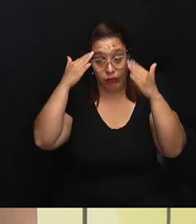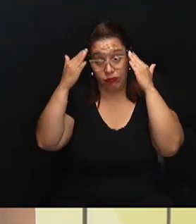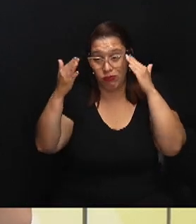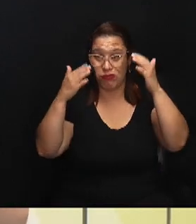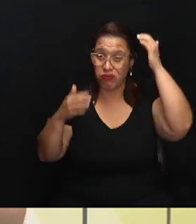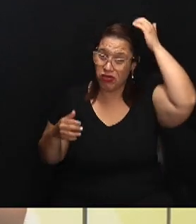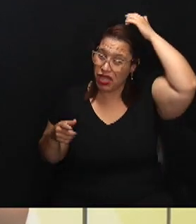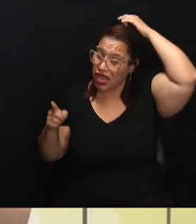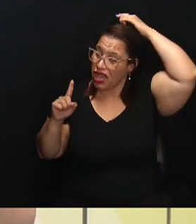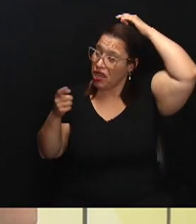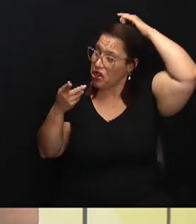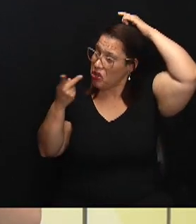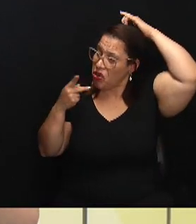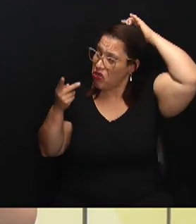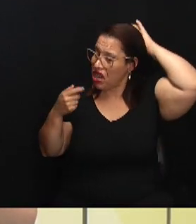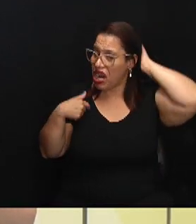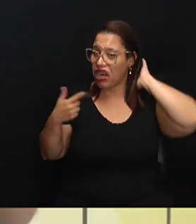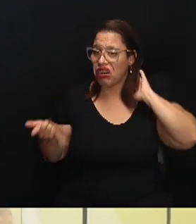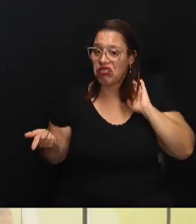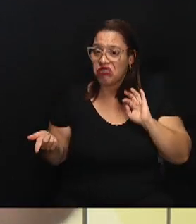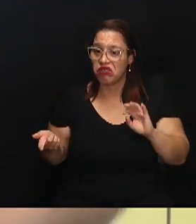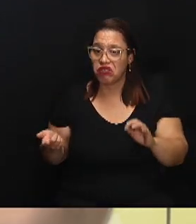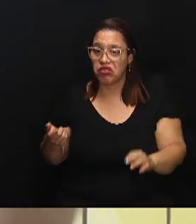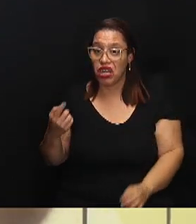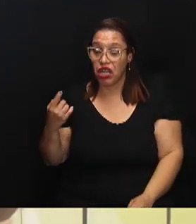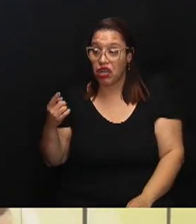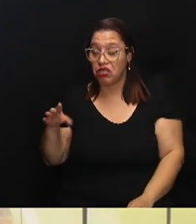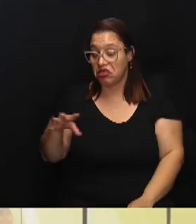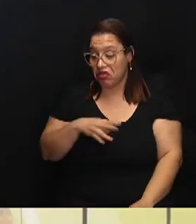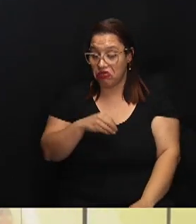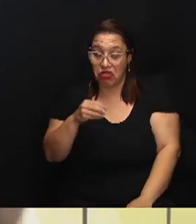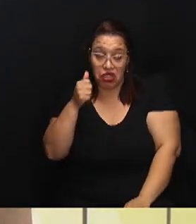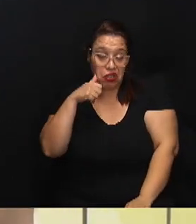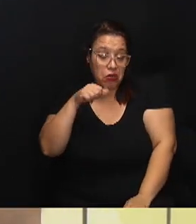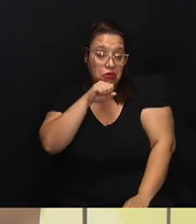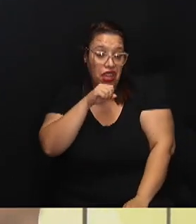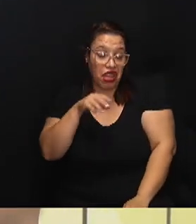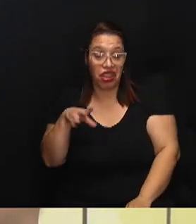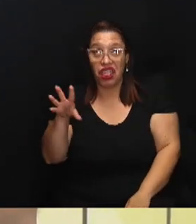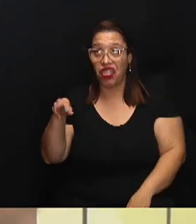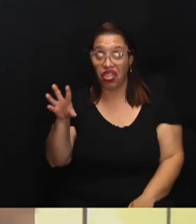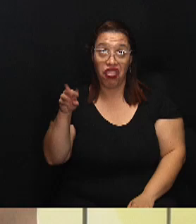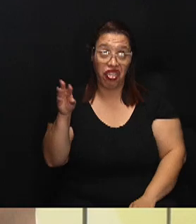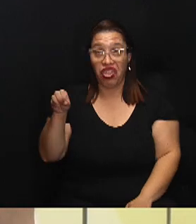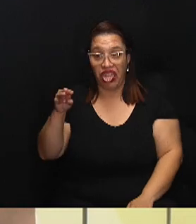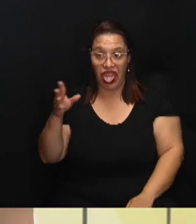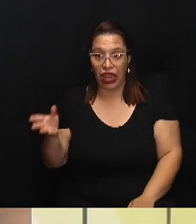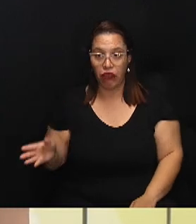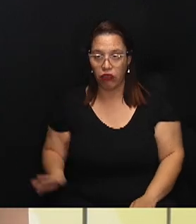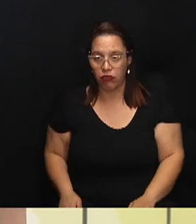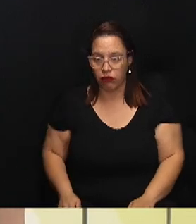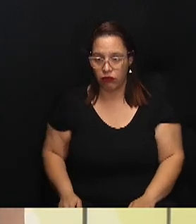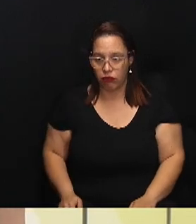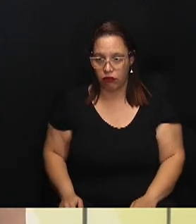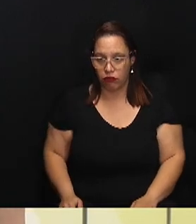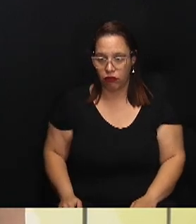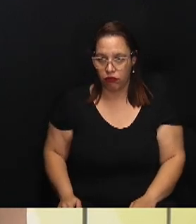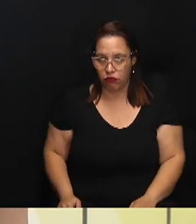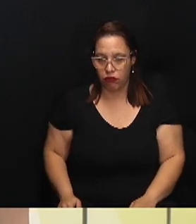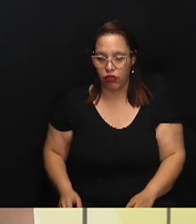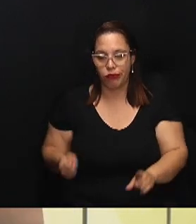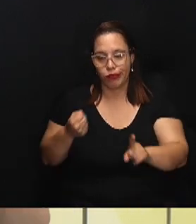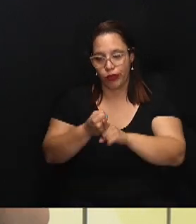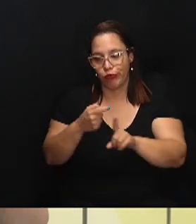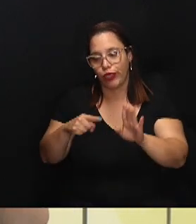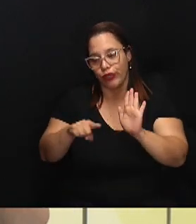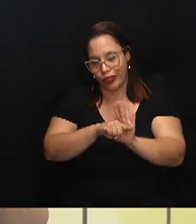não converso, as pessoas falam que eu sou filhinho da mamãe, não sei o quê, blá, blá, blá, blá, blá, blá, né? E aí pode realmente trazer um impacto negativo.